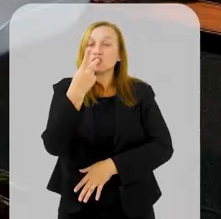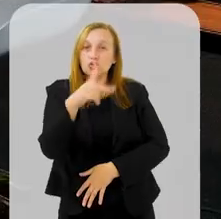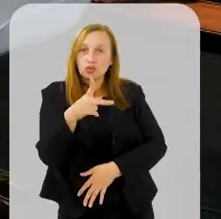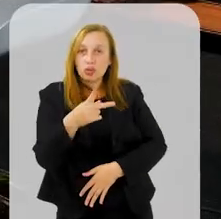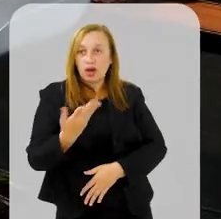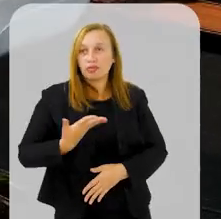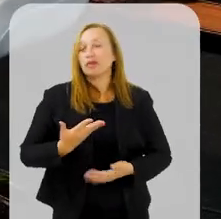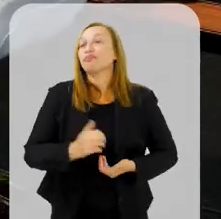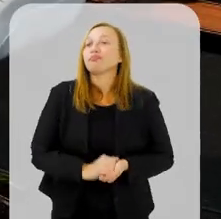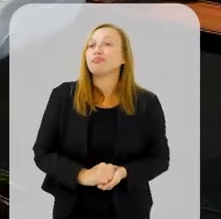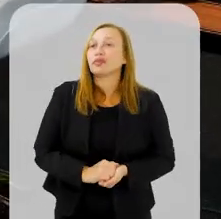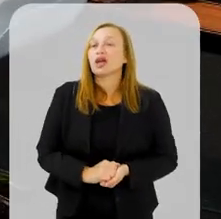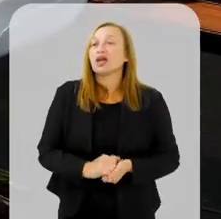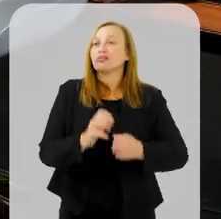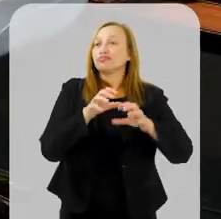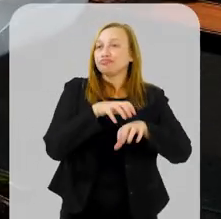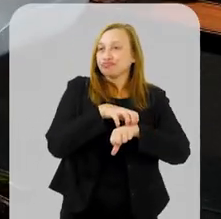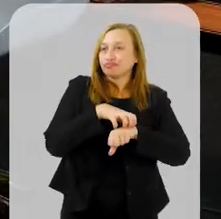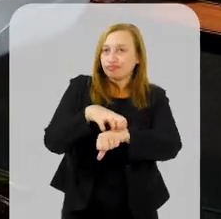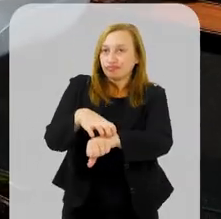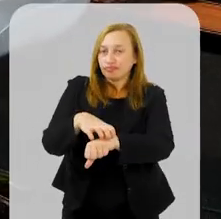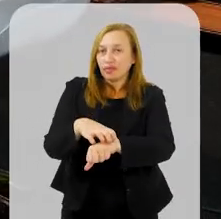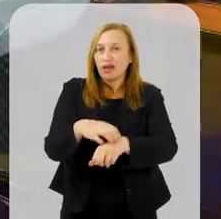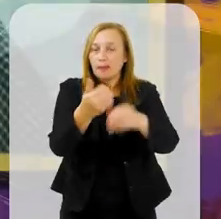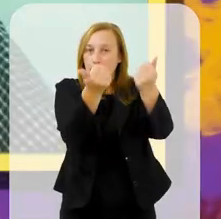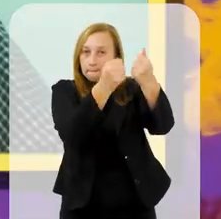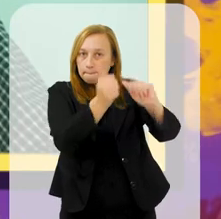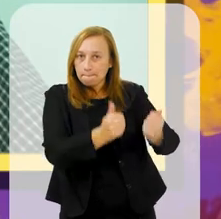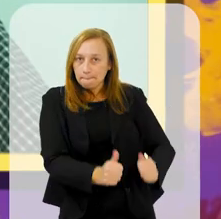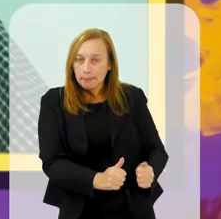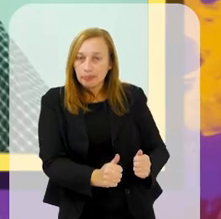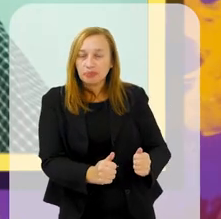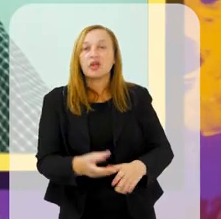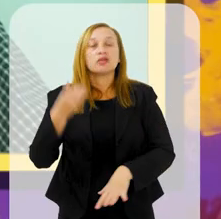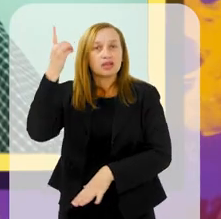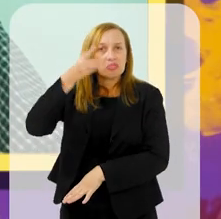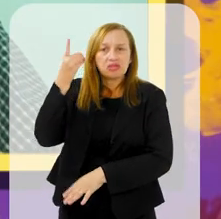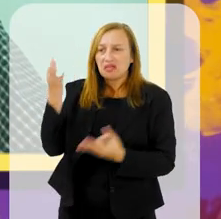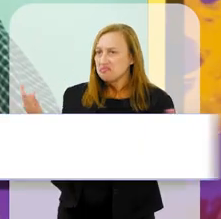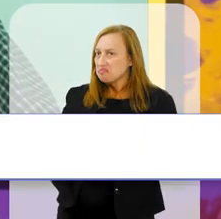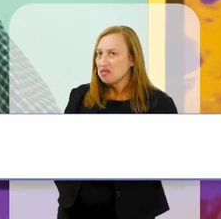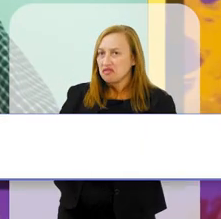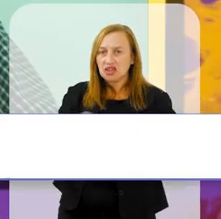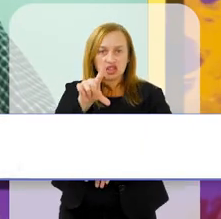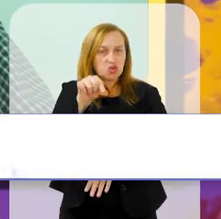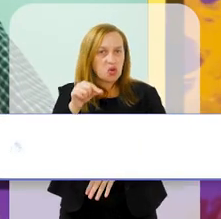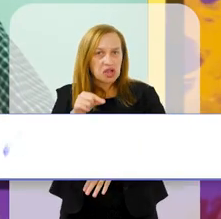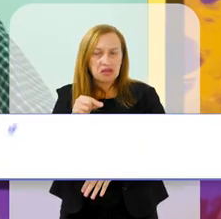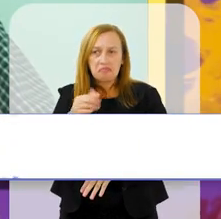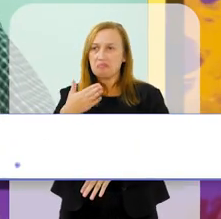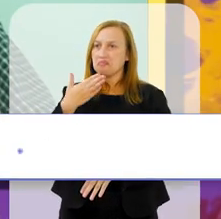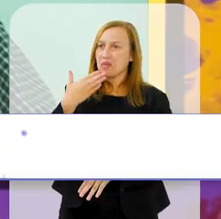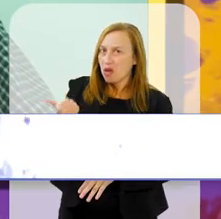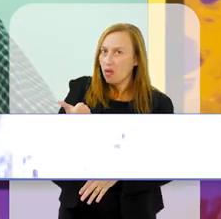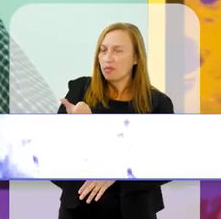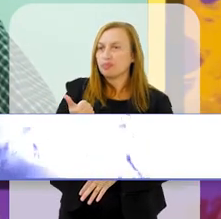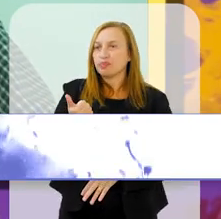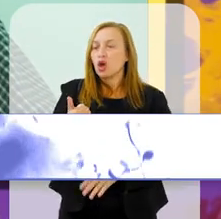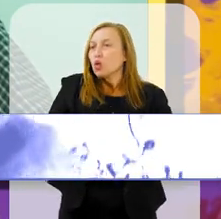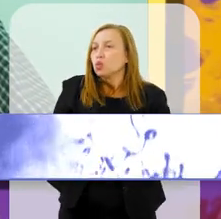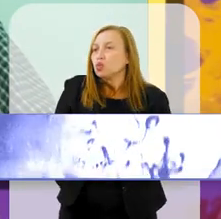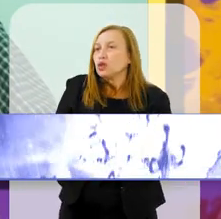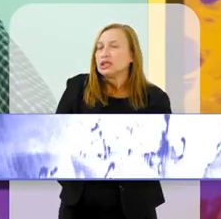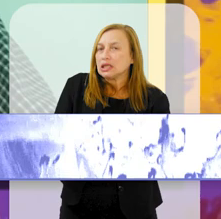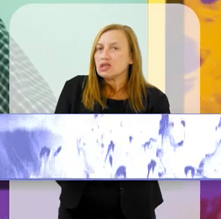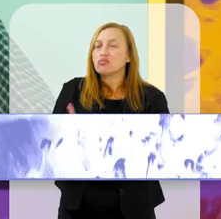Wagner? Então, em termos de transporte, a análise do deputado foi perfeita, né? A escolha não poderia ser melhor. Tanto é